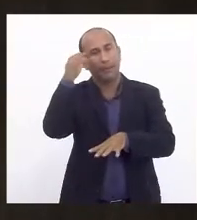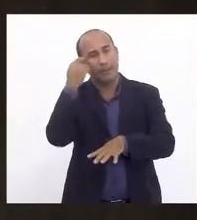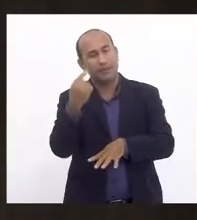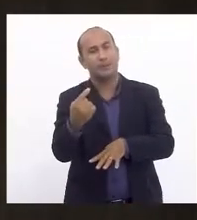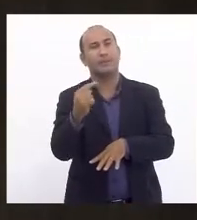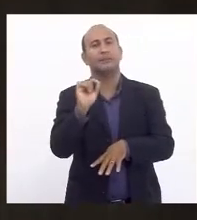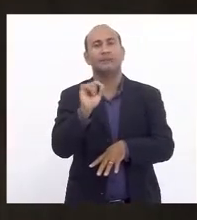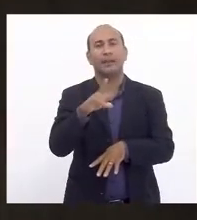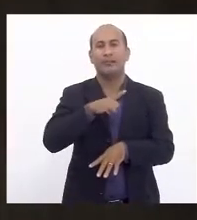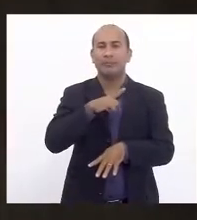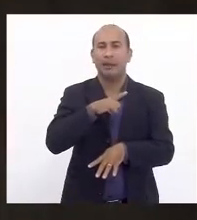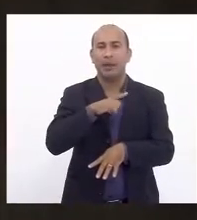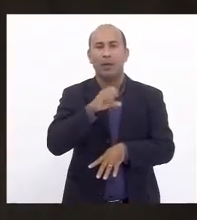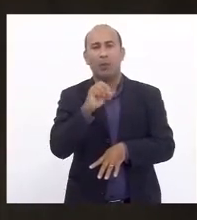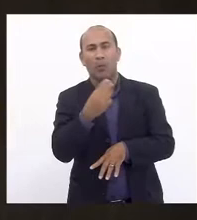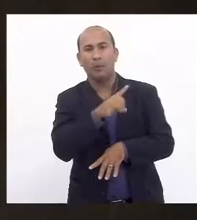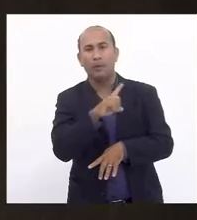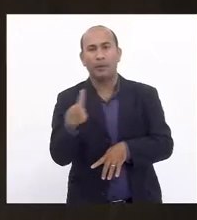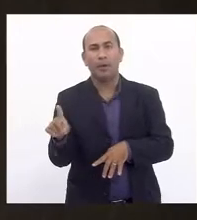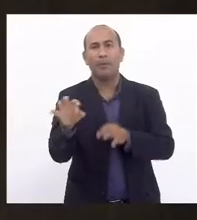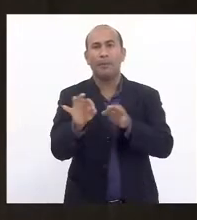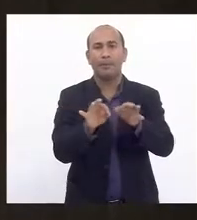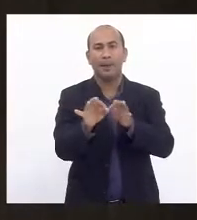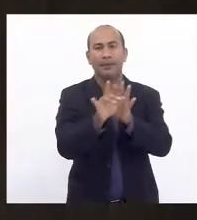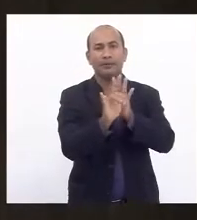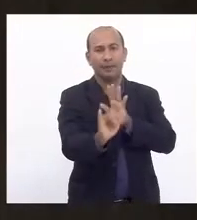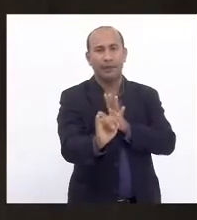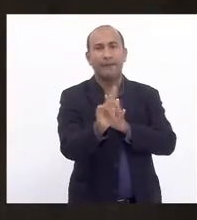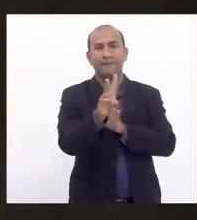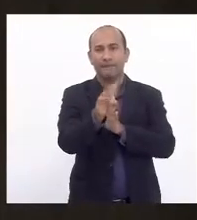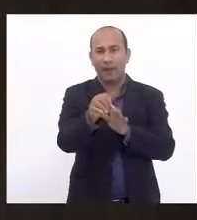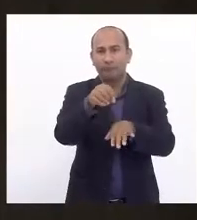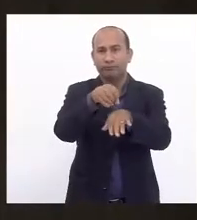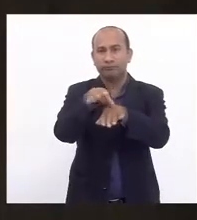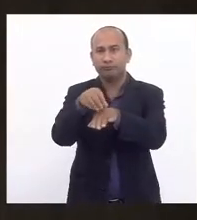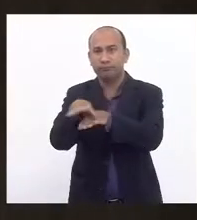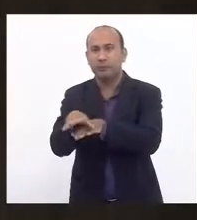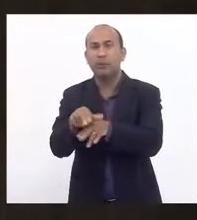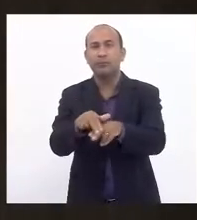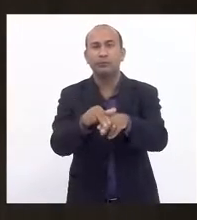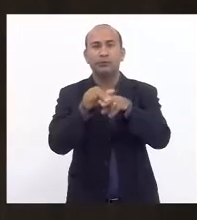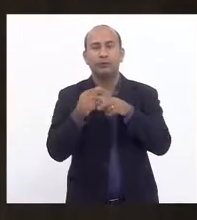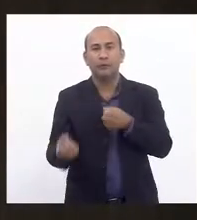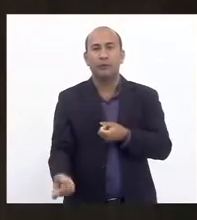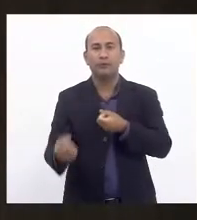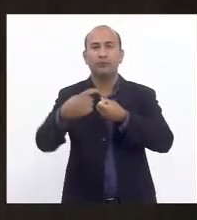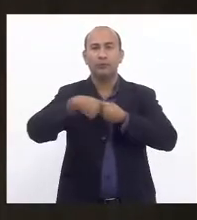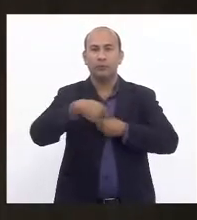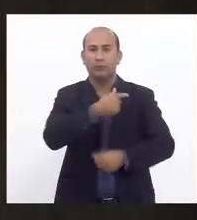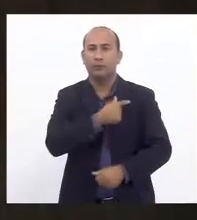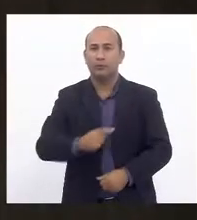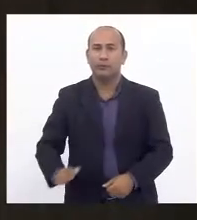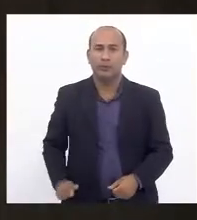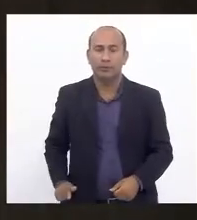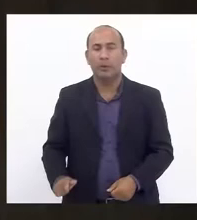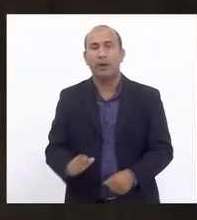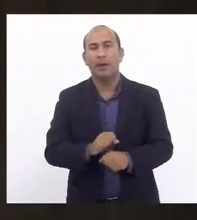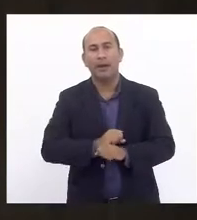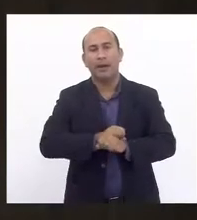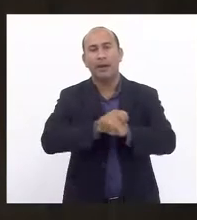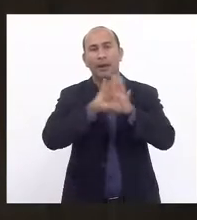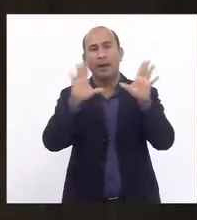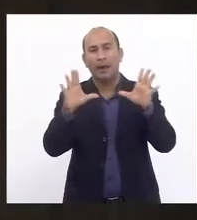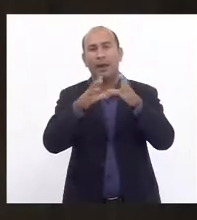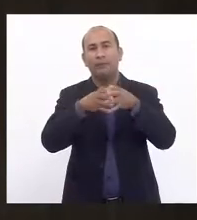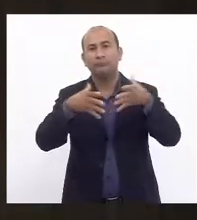ou não o envio do projeto de lei, ele será enviado com o retorno do governador e será amplamente debatido na